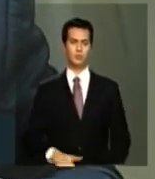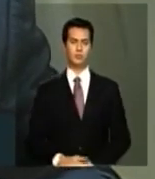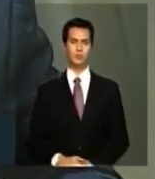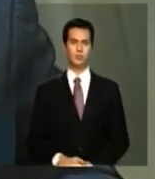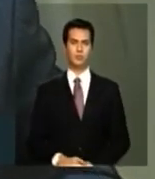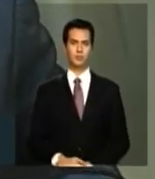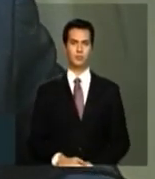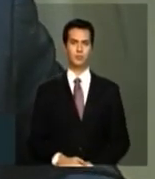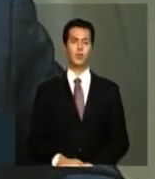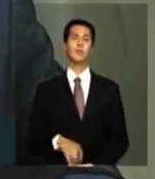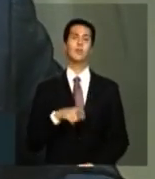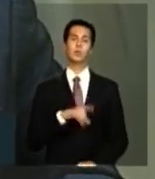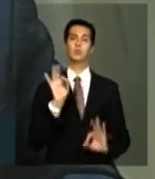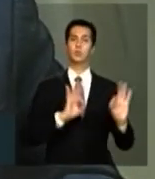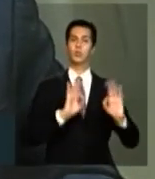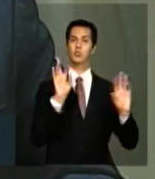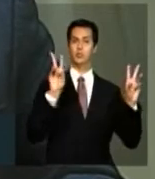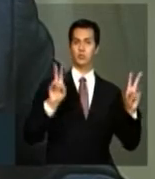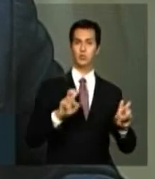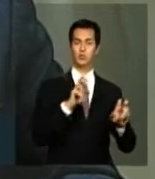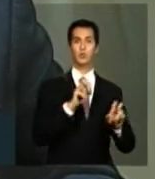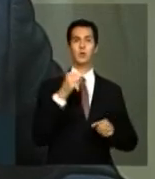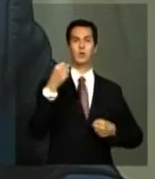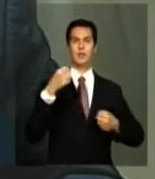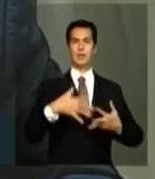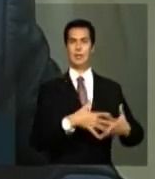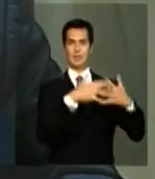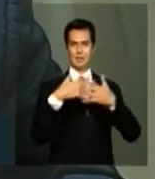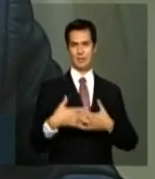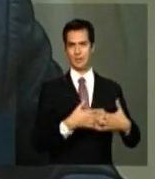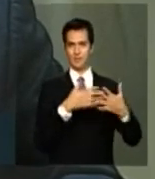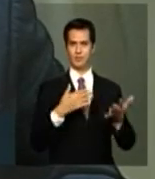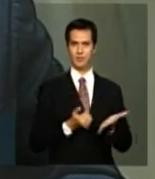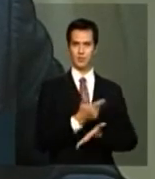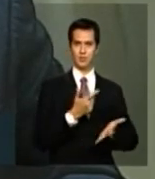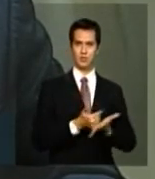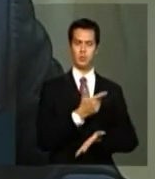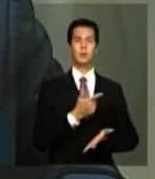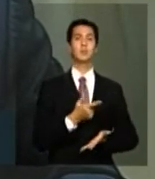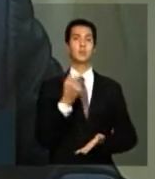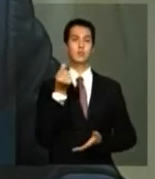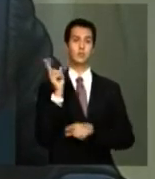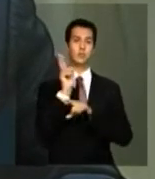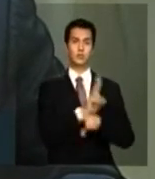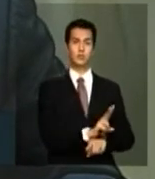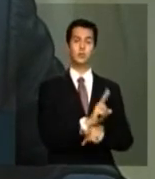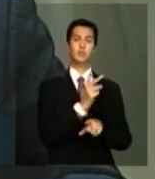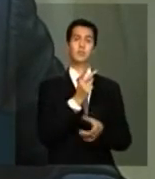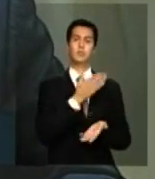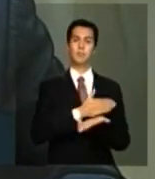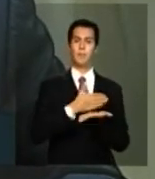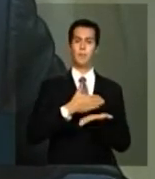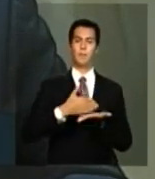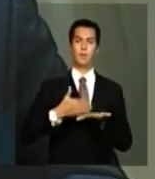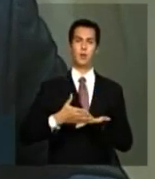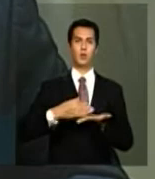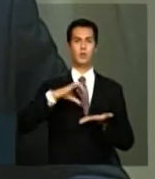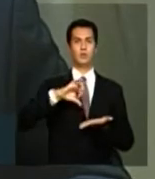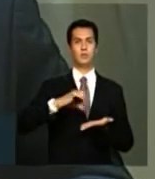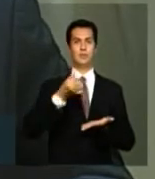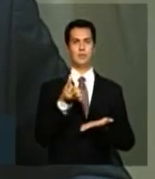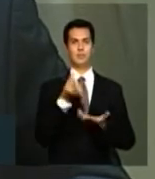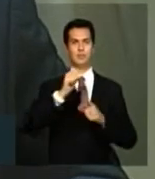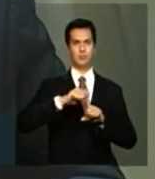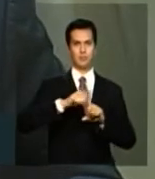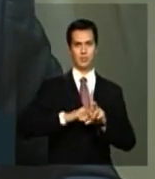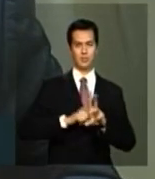Pró caminhoneiro eh o prazo de financiamento está sendo estendido de 96